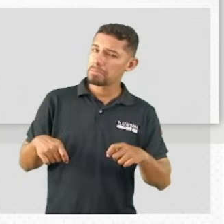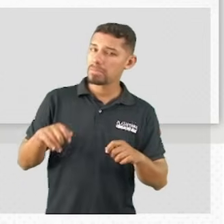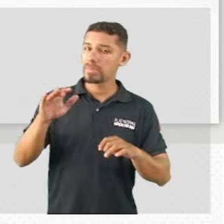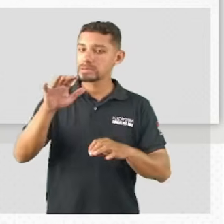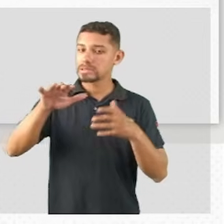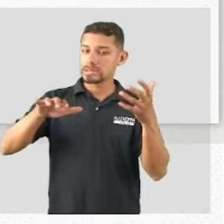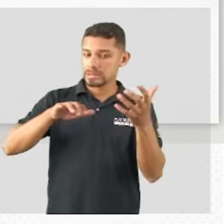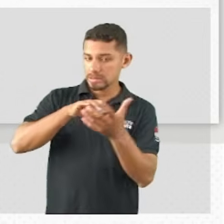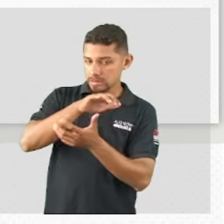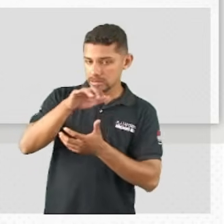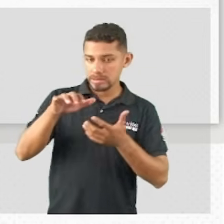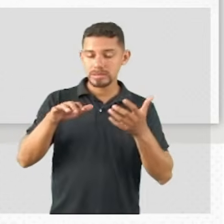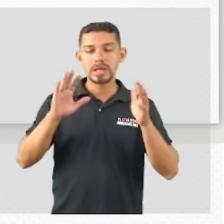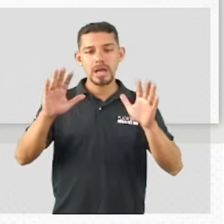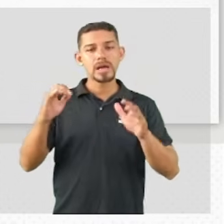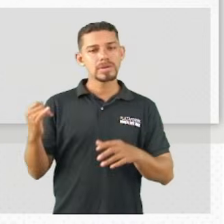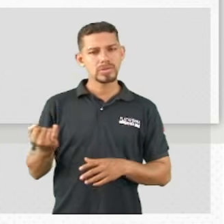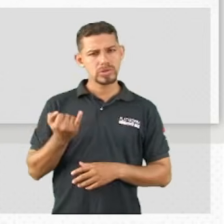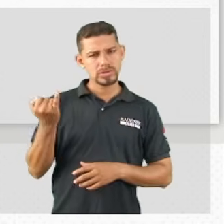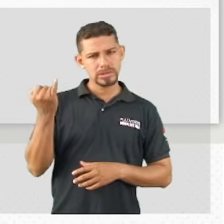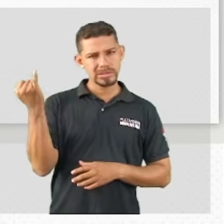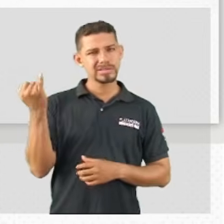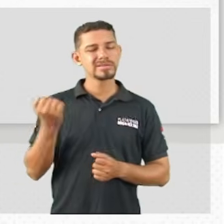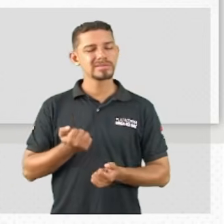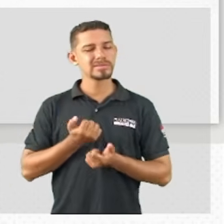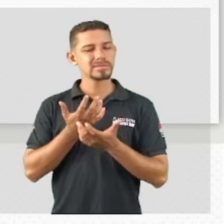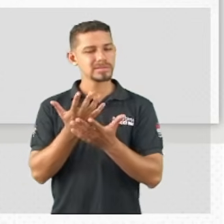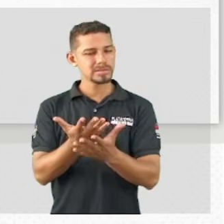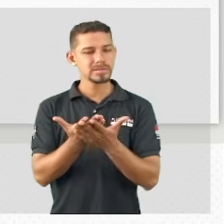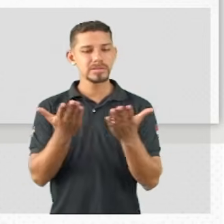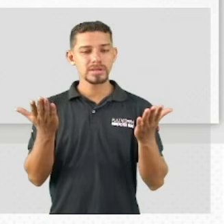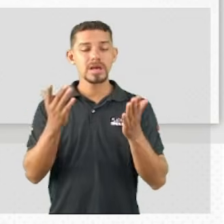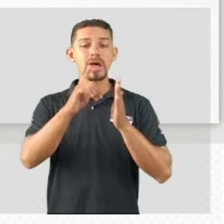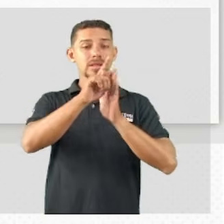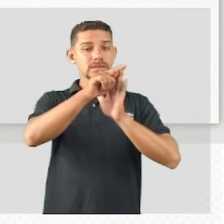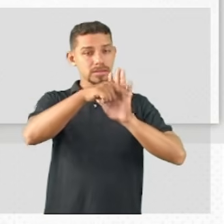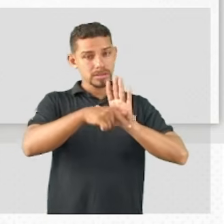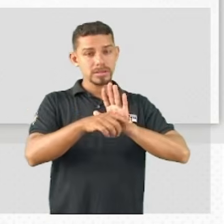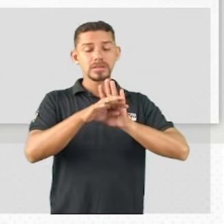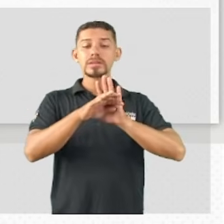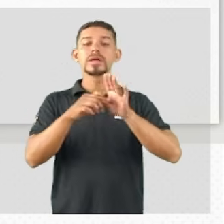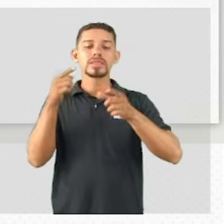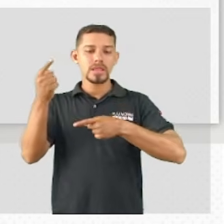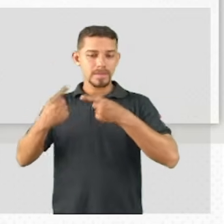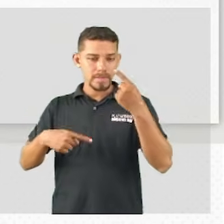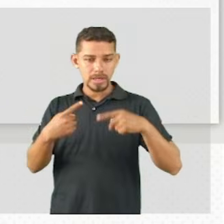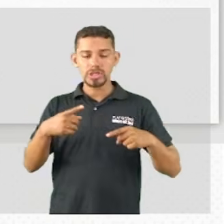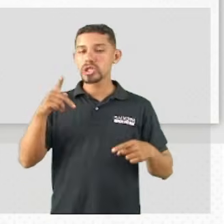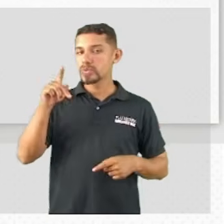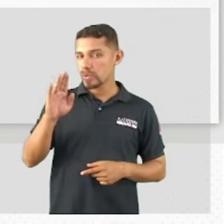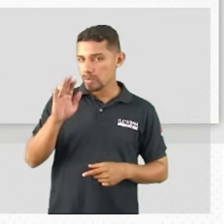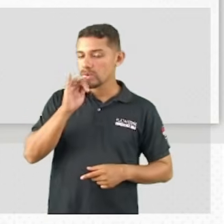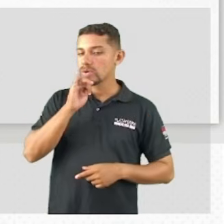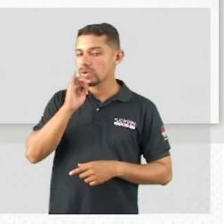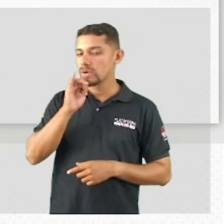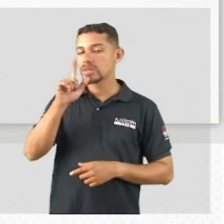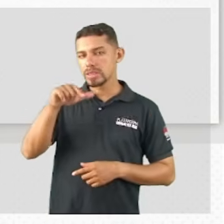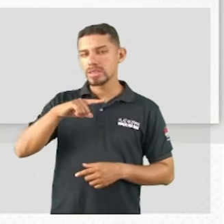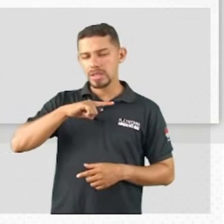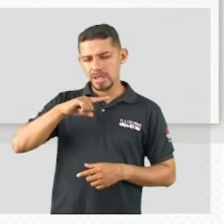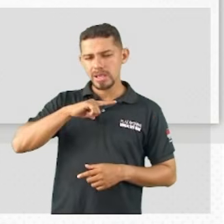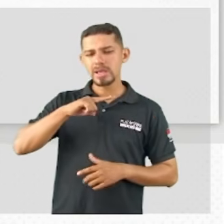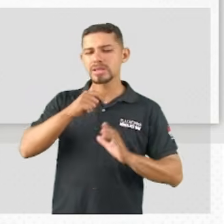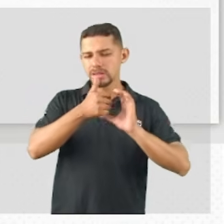caos, né? Então é importante destacar isso também, que esse gênero debate público regrado, ele tem